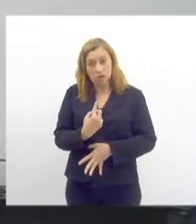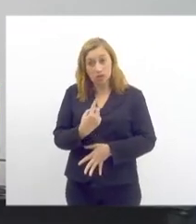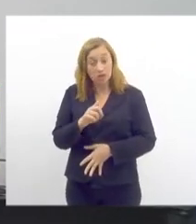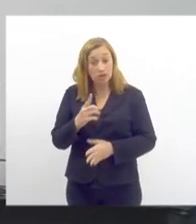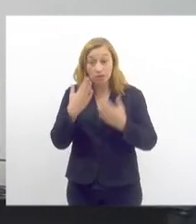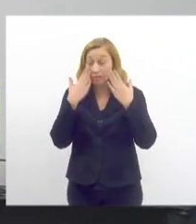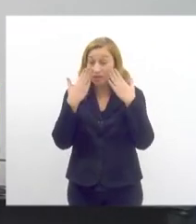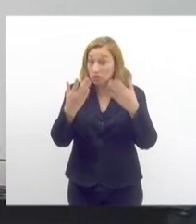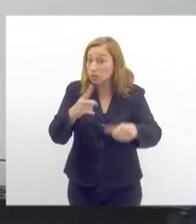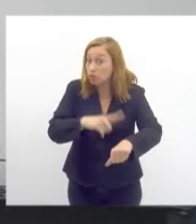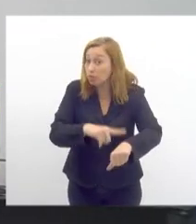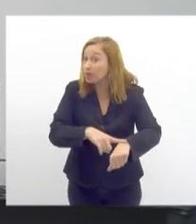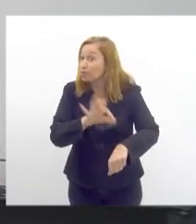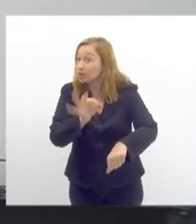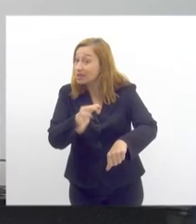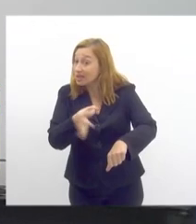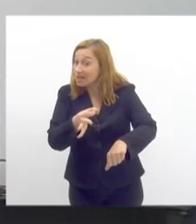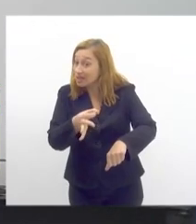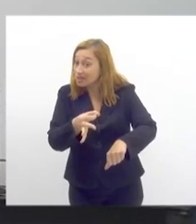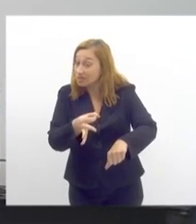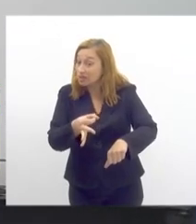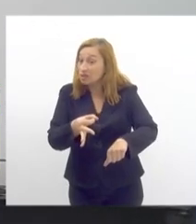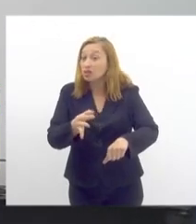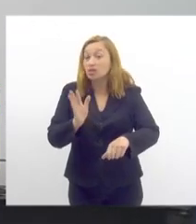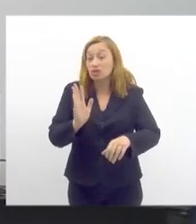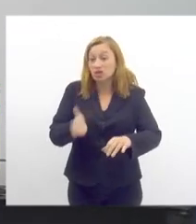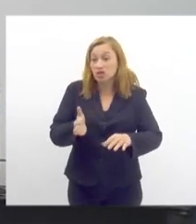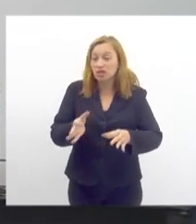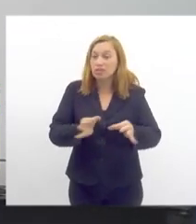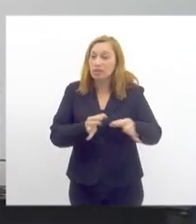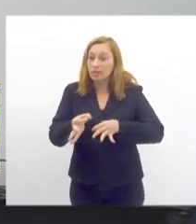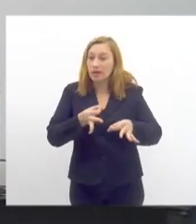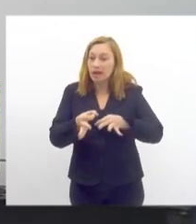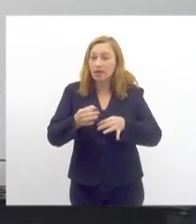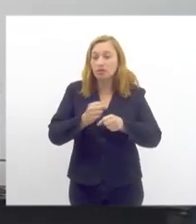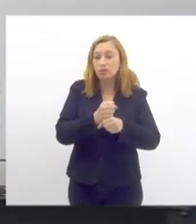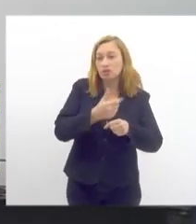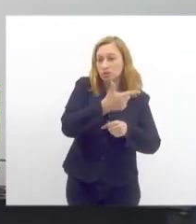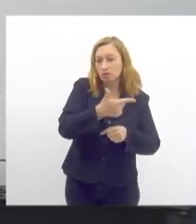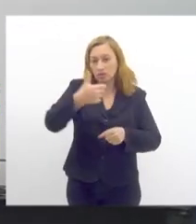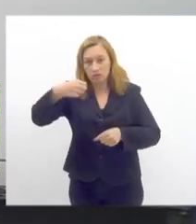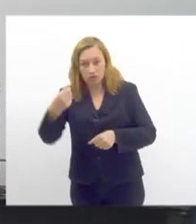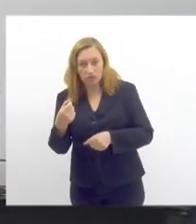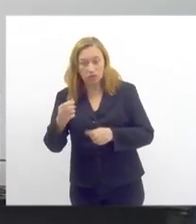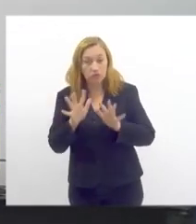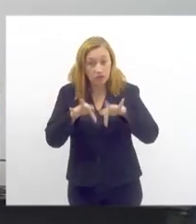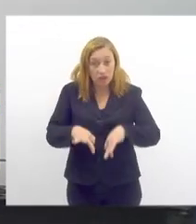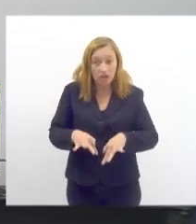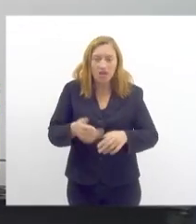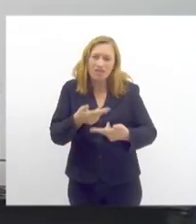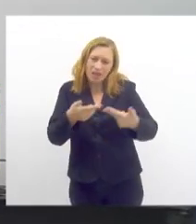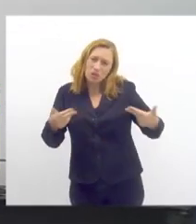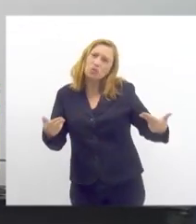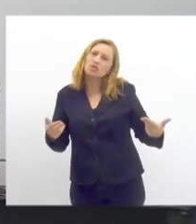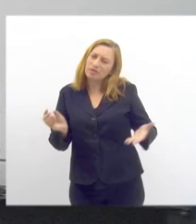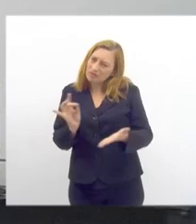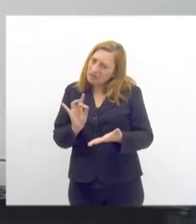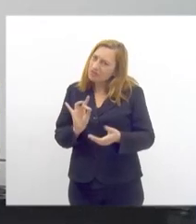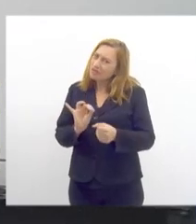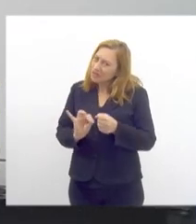já naquele momento o que tinha sido feito desde 2020, no final de 2020. Muita coisa para se fazer, é